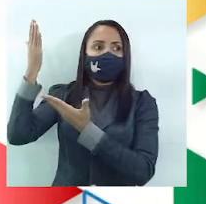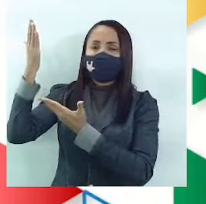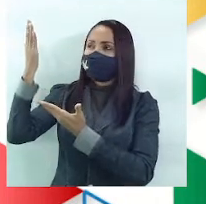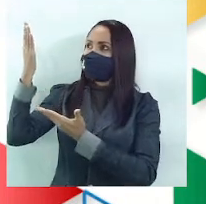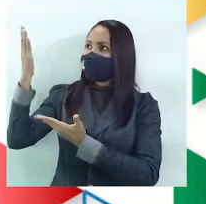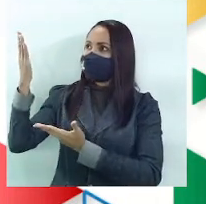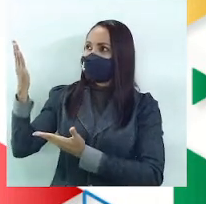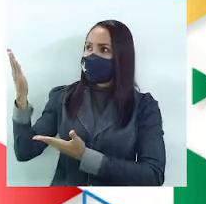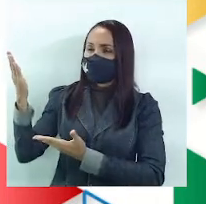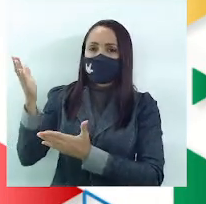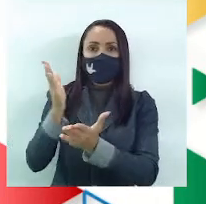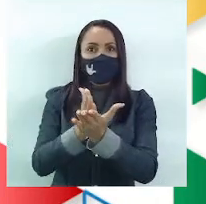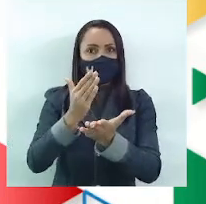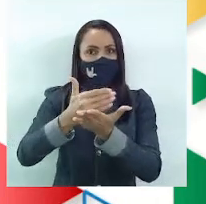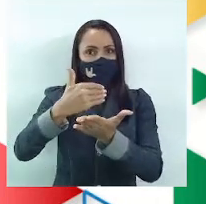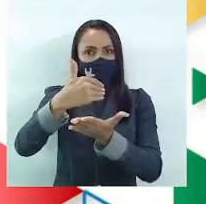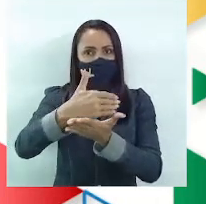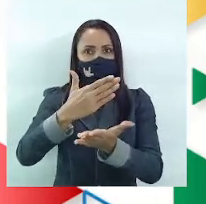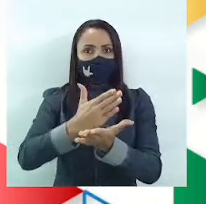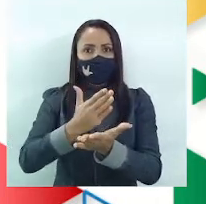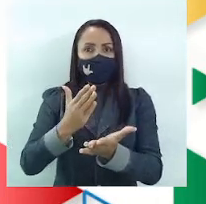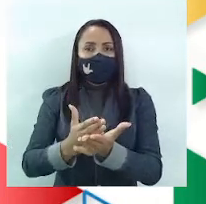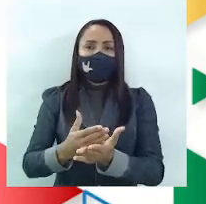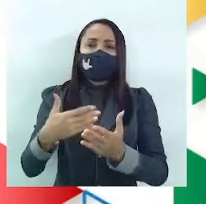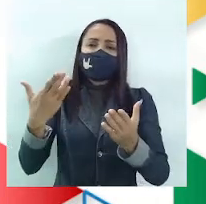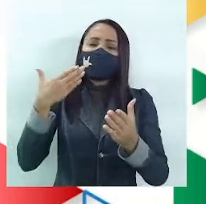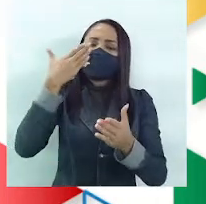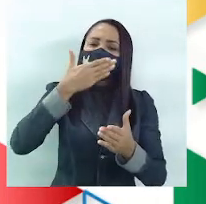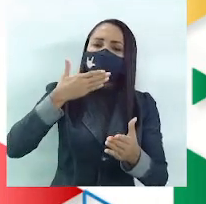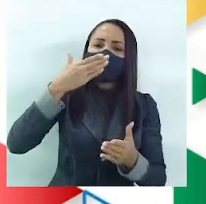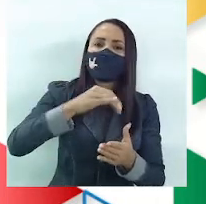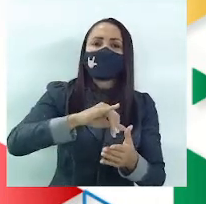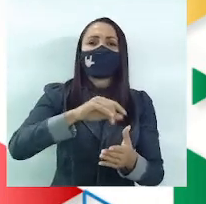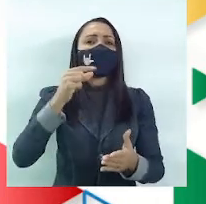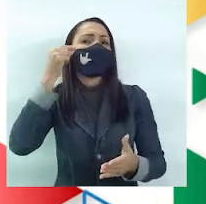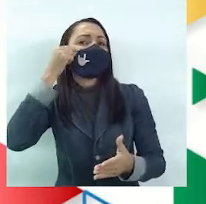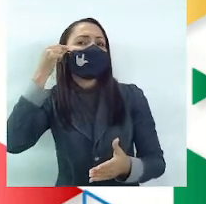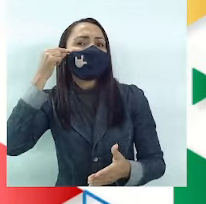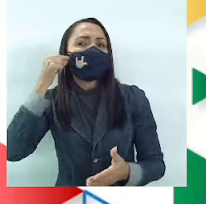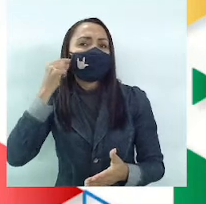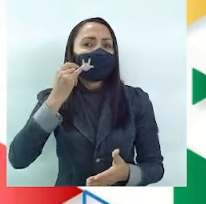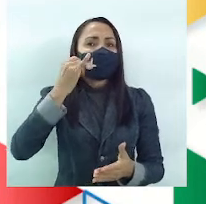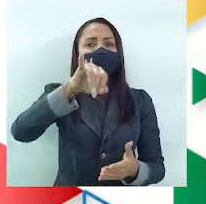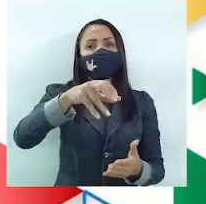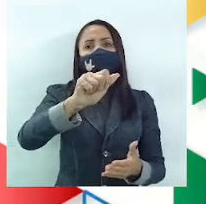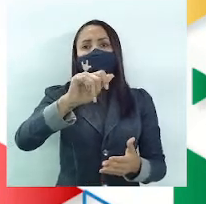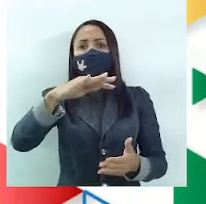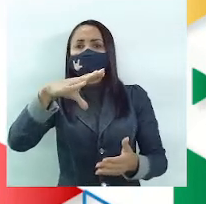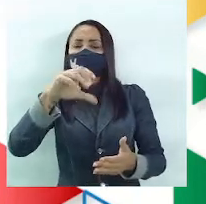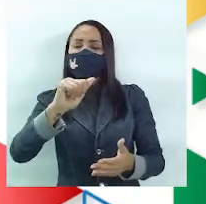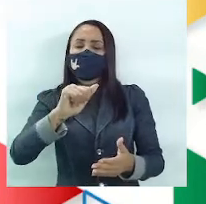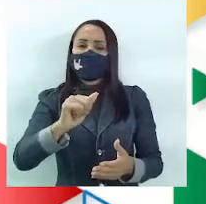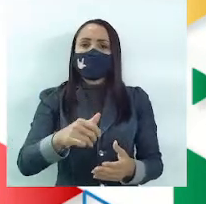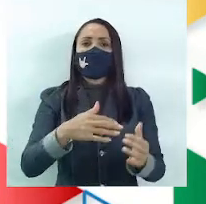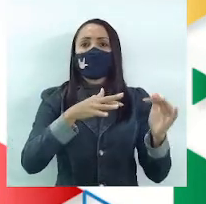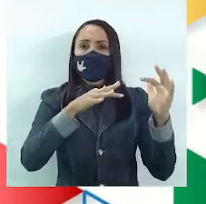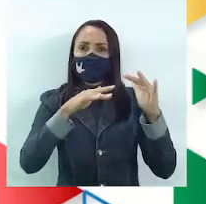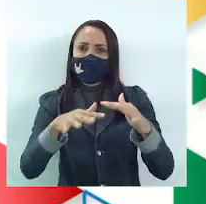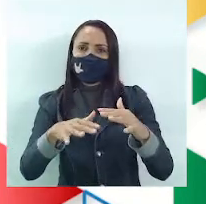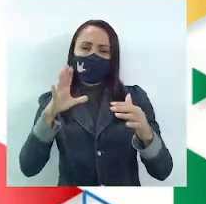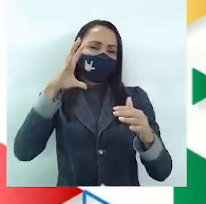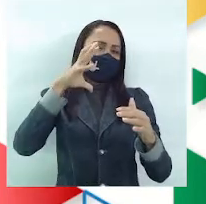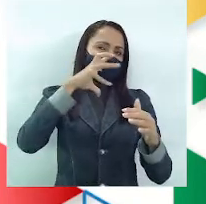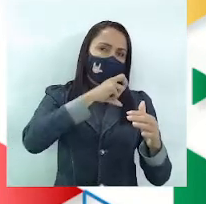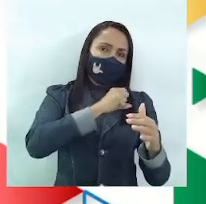de rolo, Souza Leão, doce de jaca, né? Todos aí muito gostosos. Então tem um grande atrativo à sua alimentação, né?